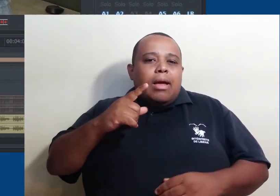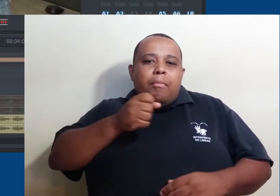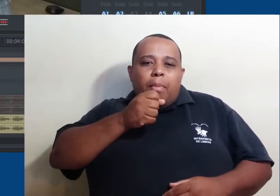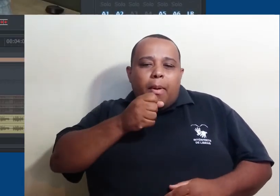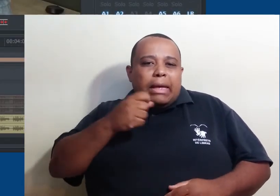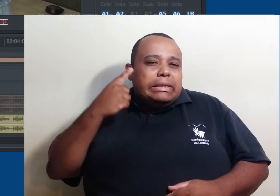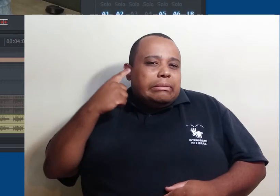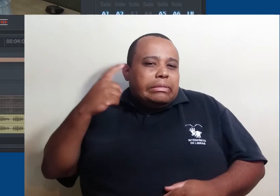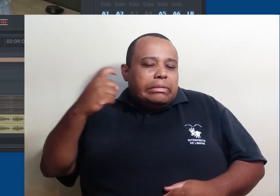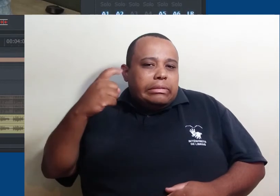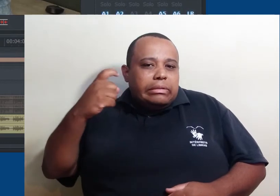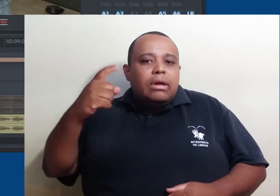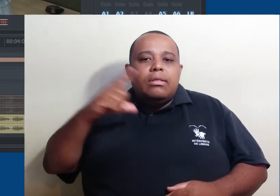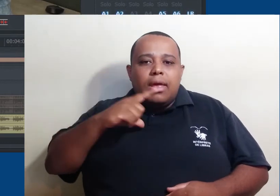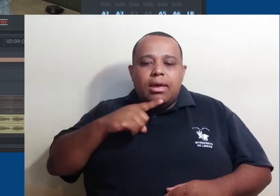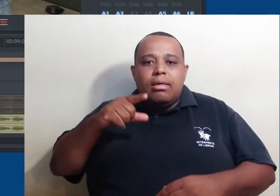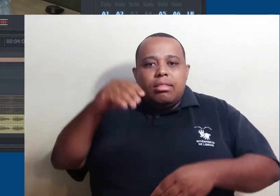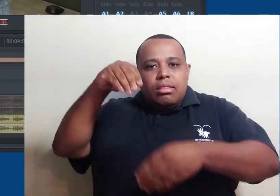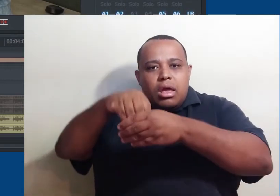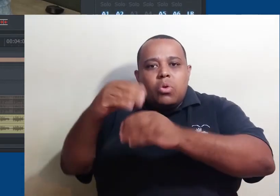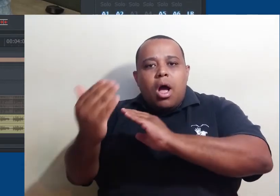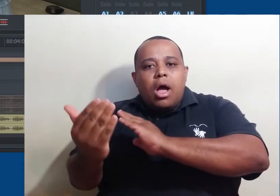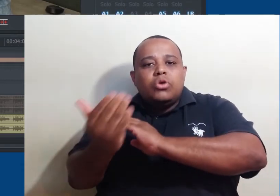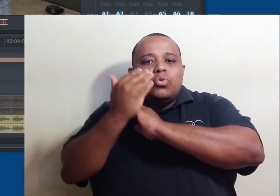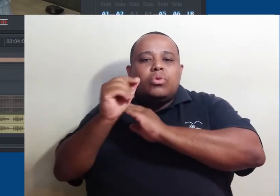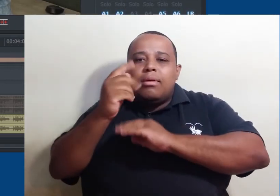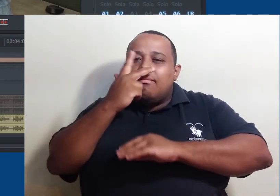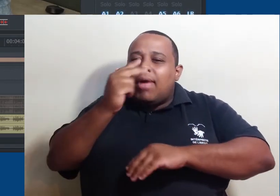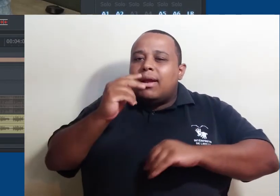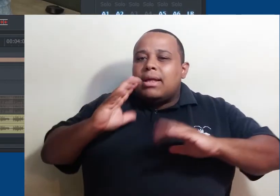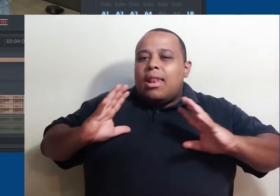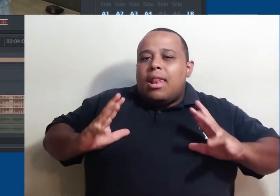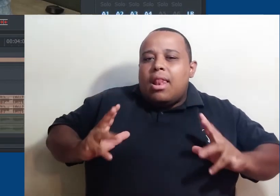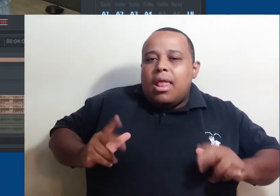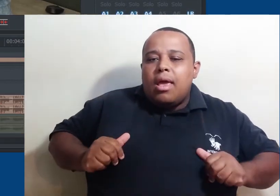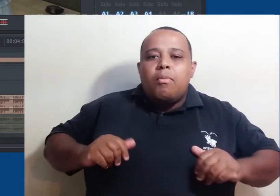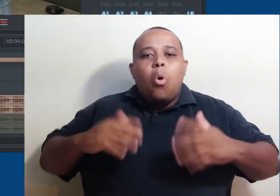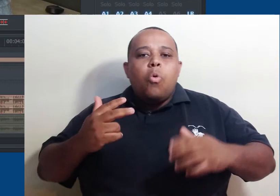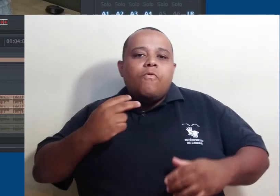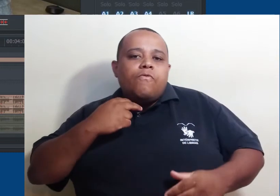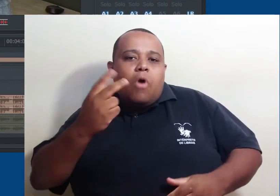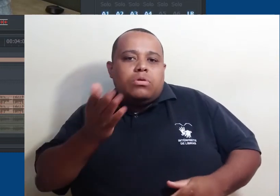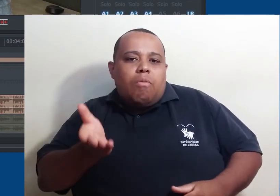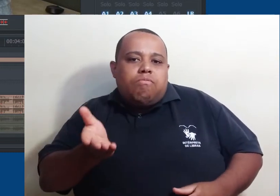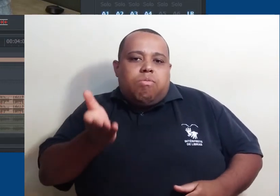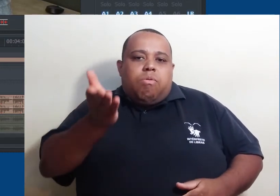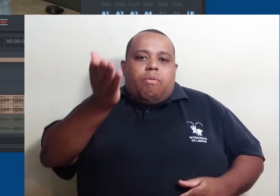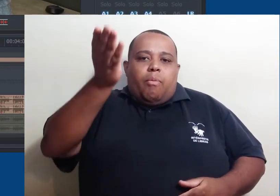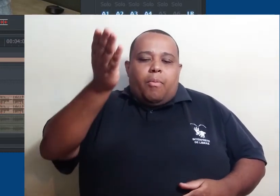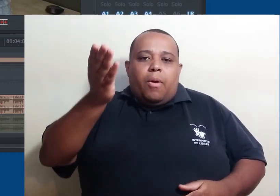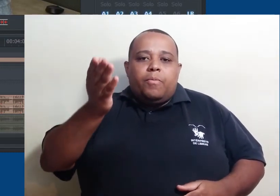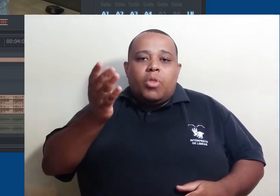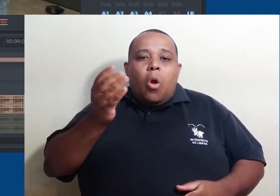essas pré-definições aqui para tirar alguns ruídos ou para incrementar um pouco a sua voz. Então vamos ver esse áudio aqui de cima, que ele estava um pouquinho